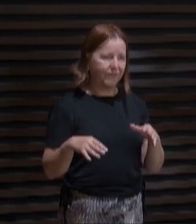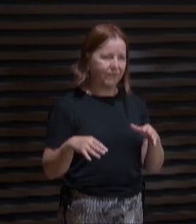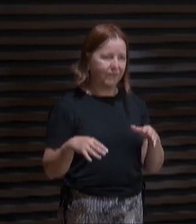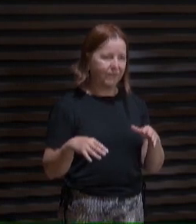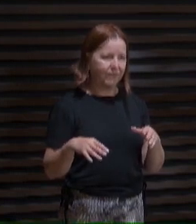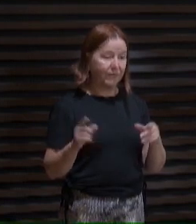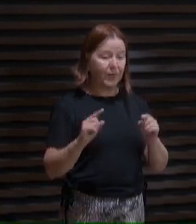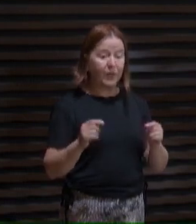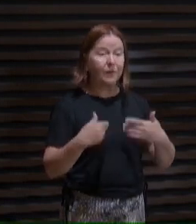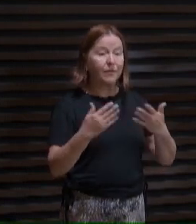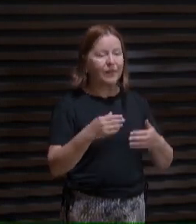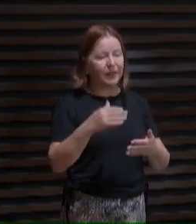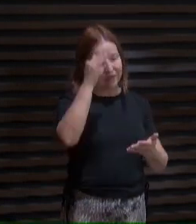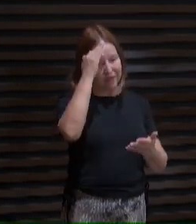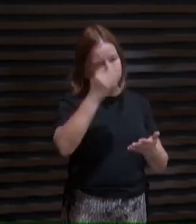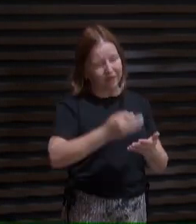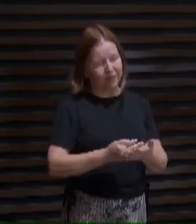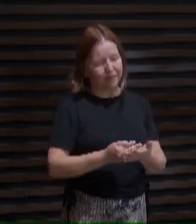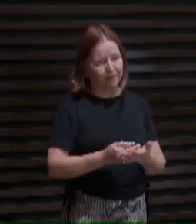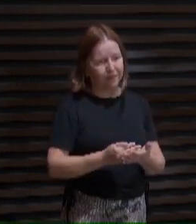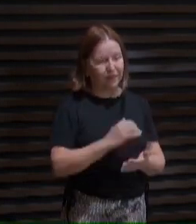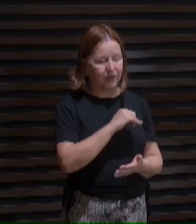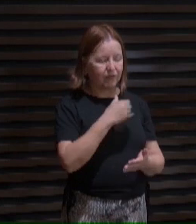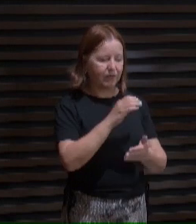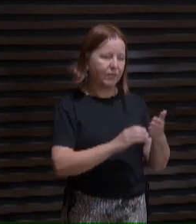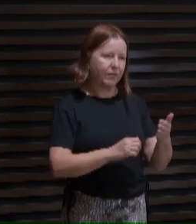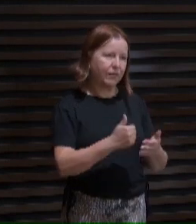não geram fé. Vamos ver João 12,